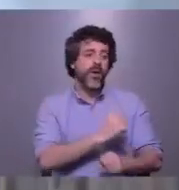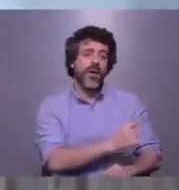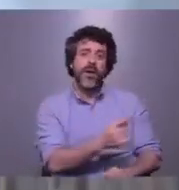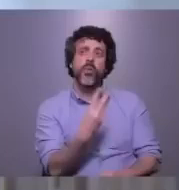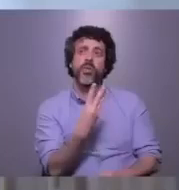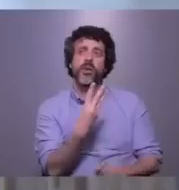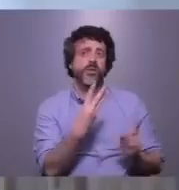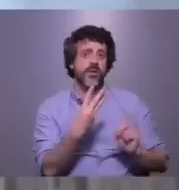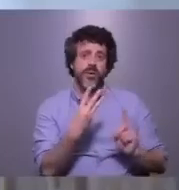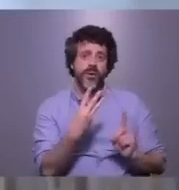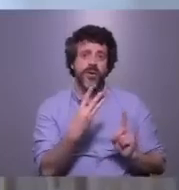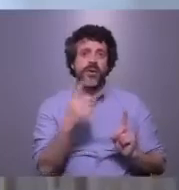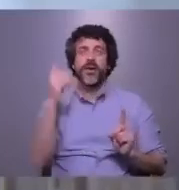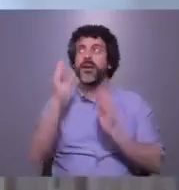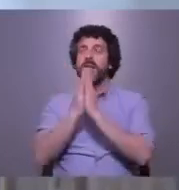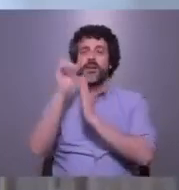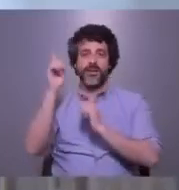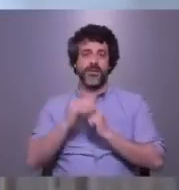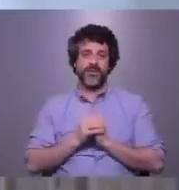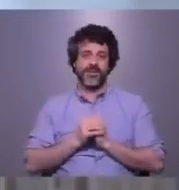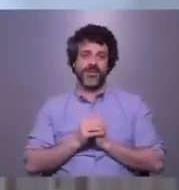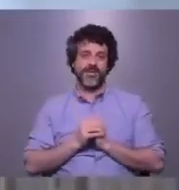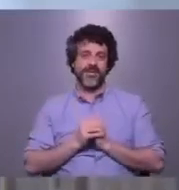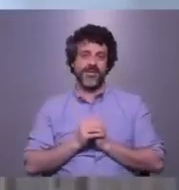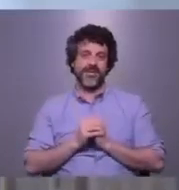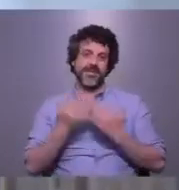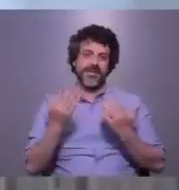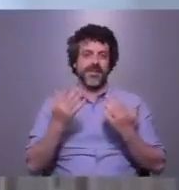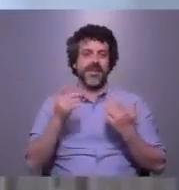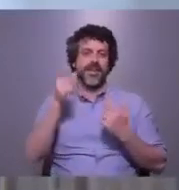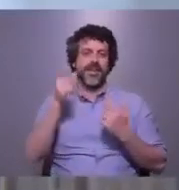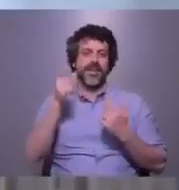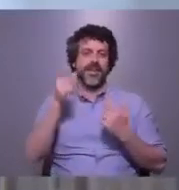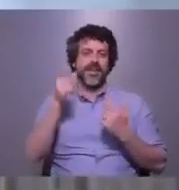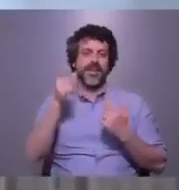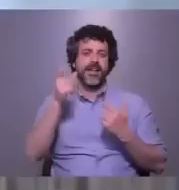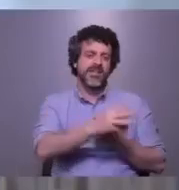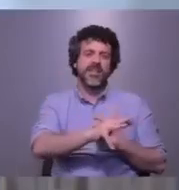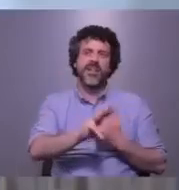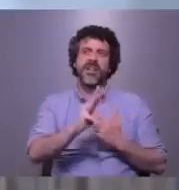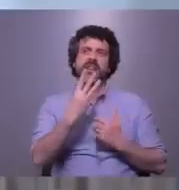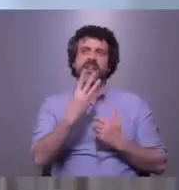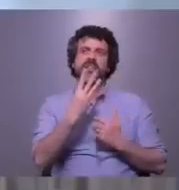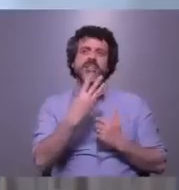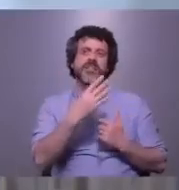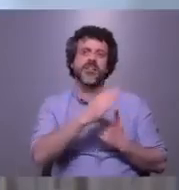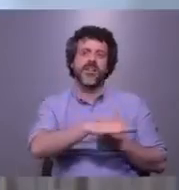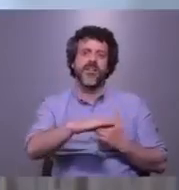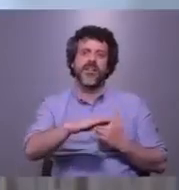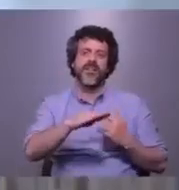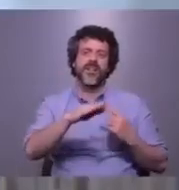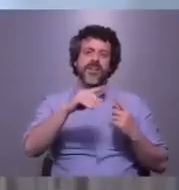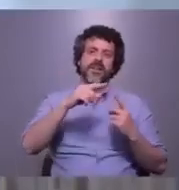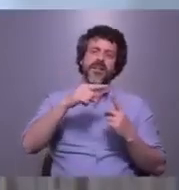Estes fracos instrumentos que escolheu, na linguagem da irmã Lúcia, são nada mais, nada menos que os santos